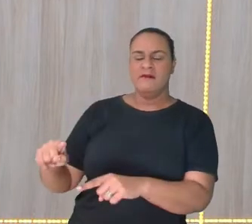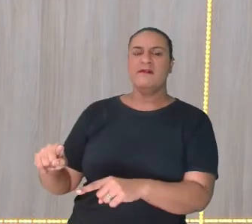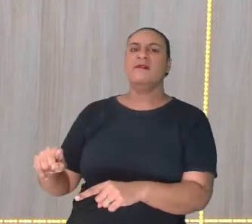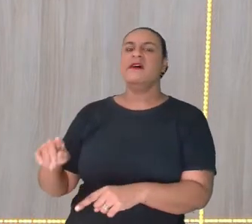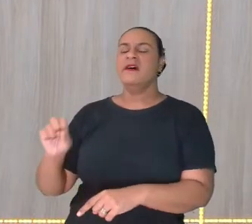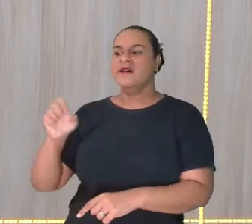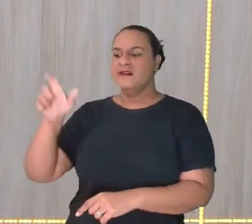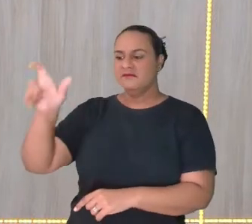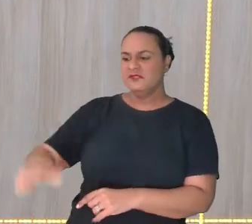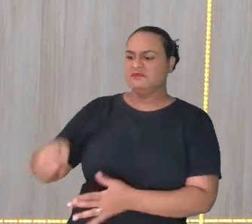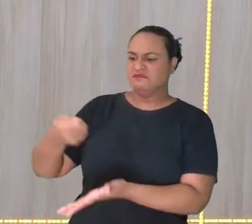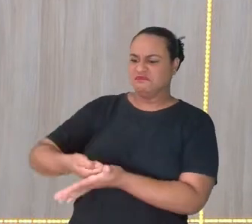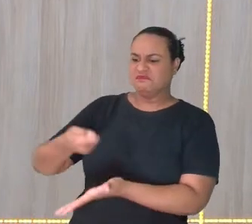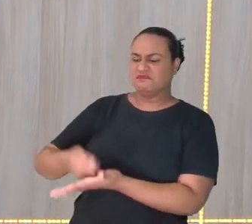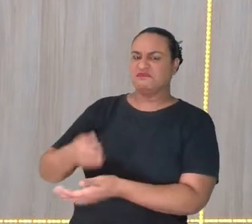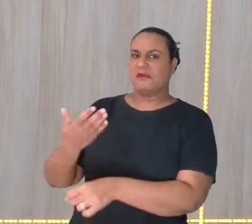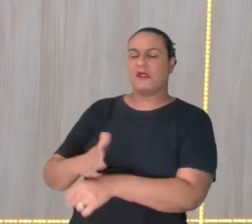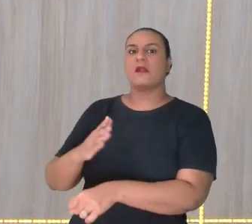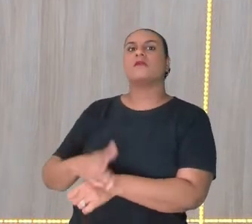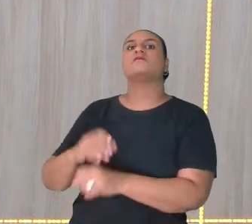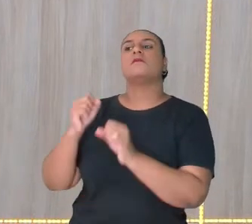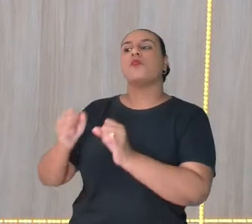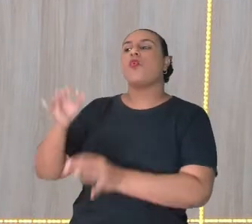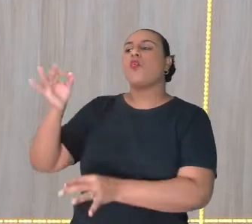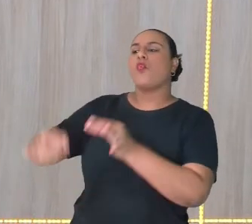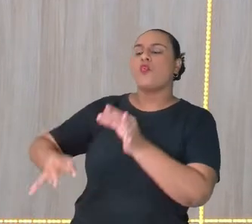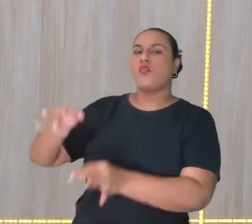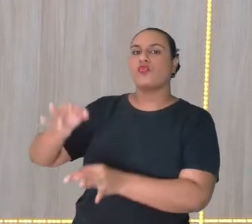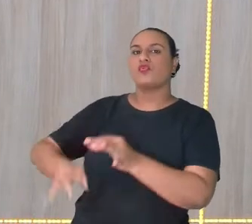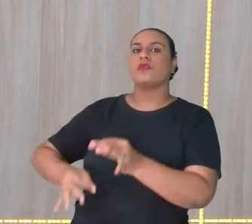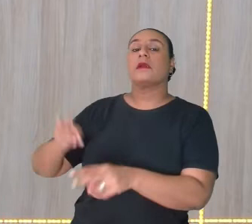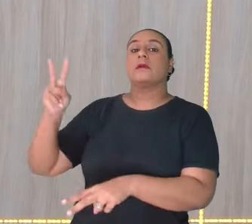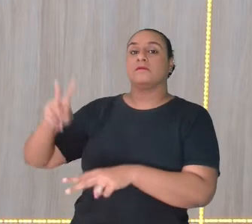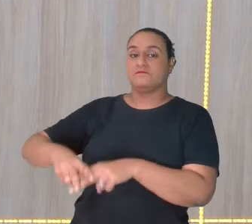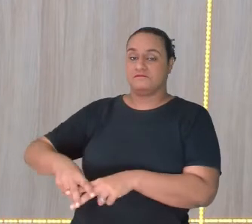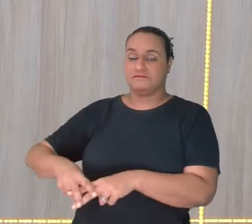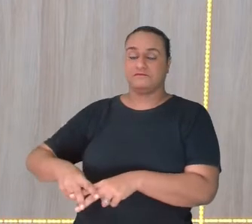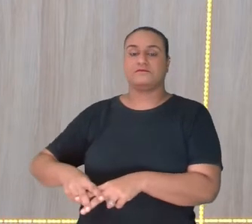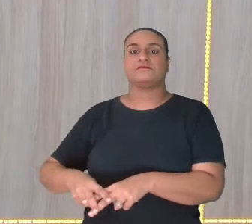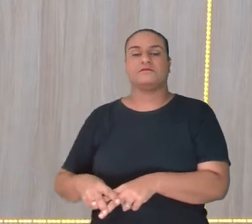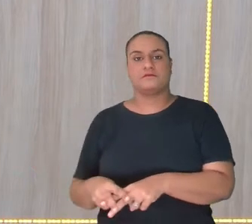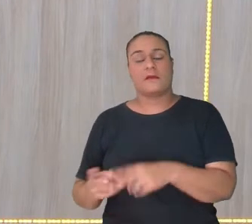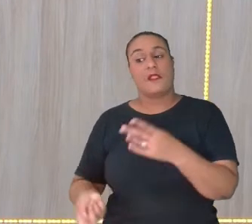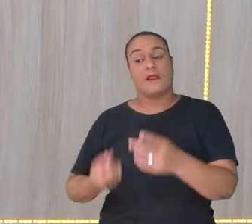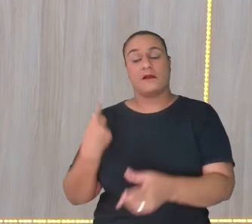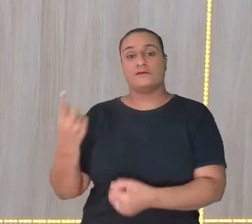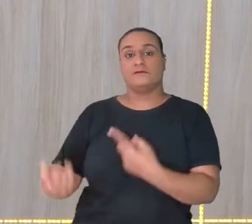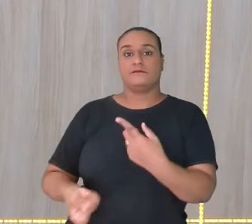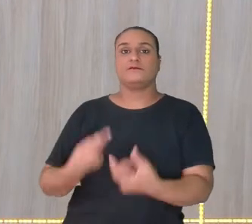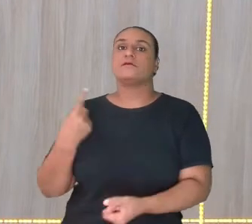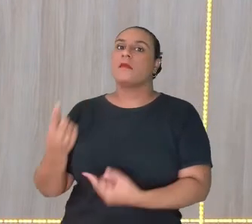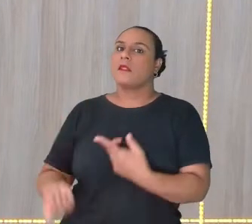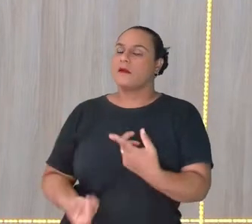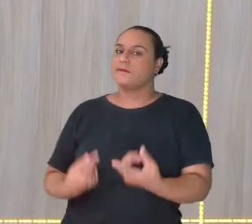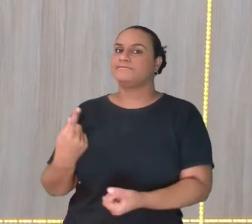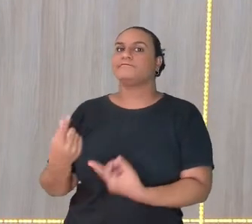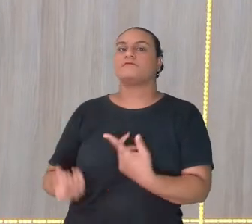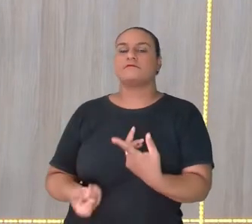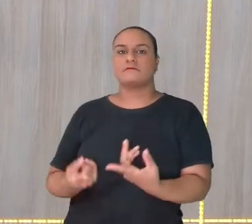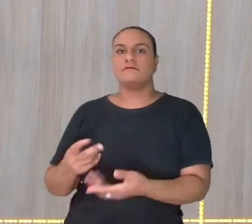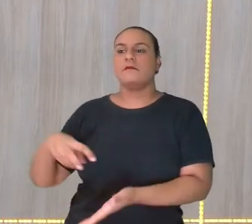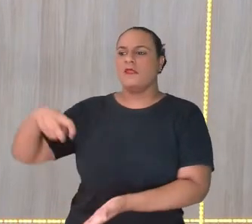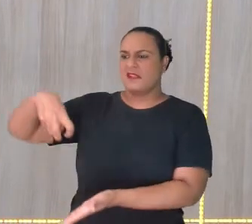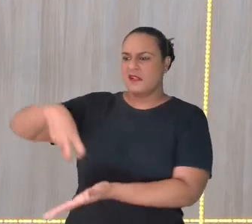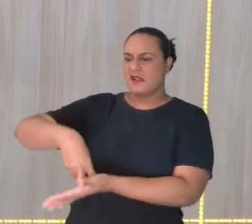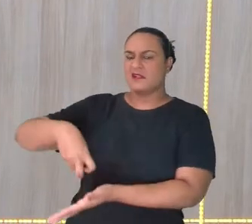insistir naquela prática, né, podia ser julgado e condenado, né, às vezes a penas que iam de